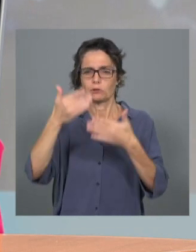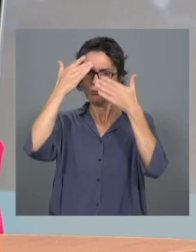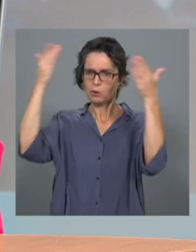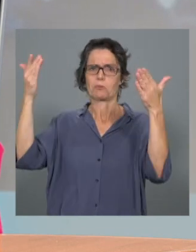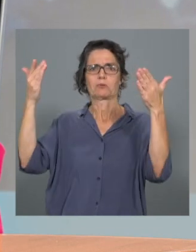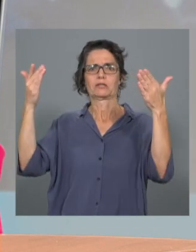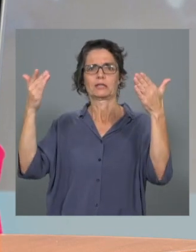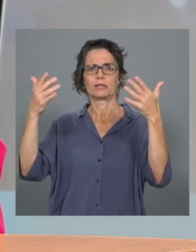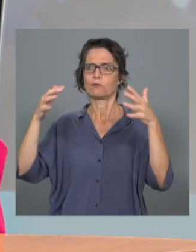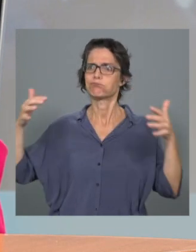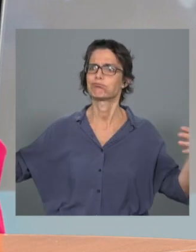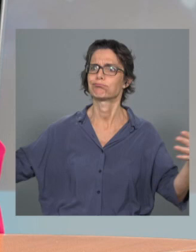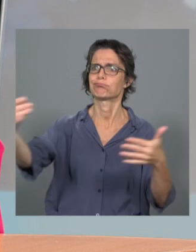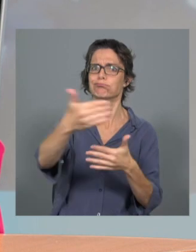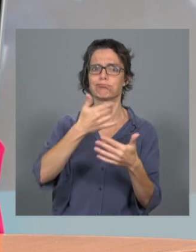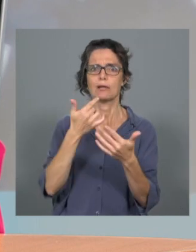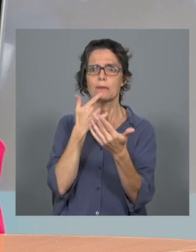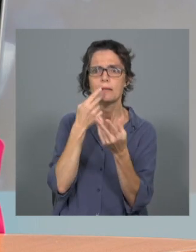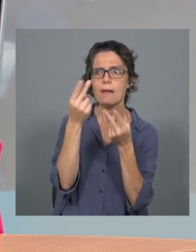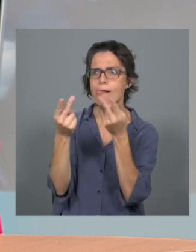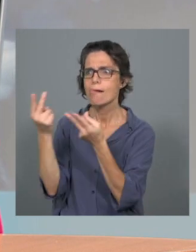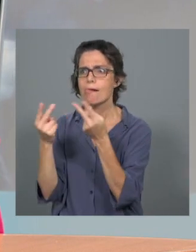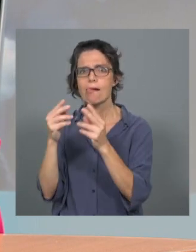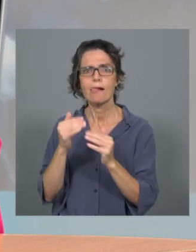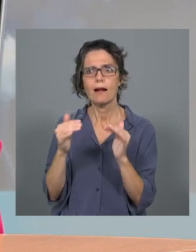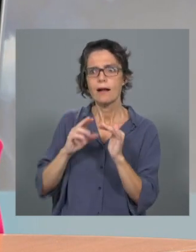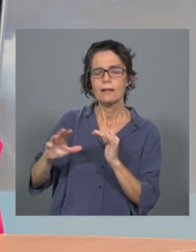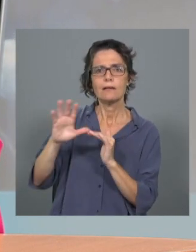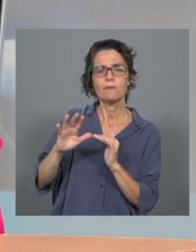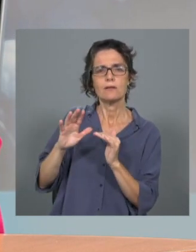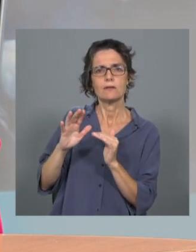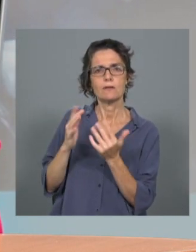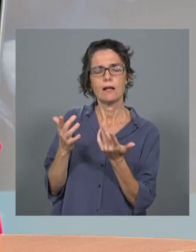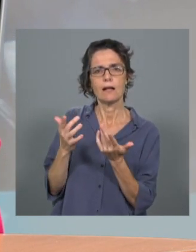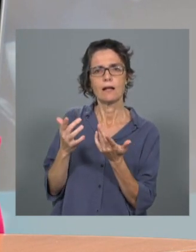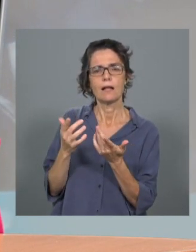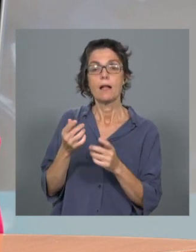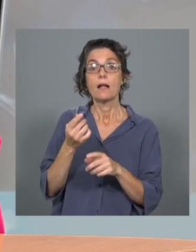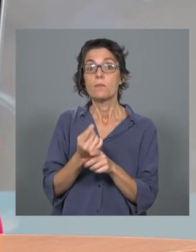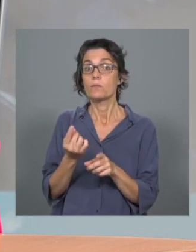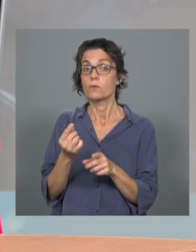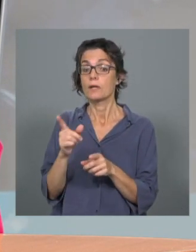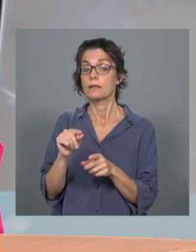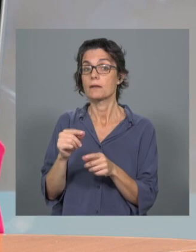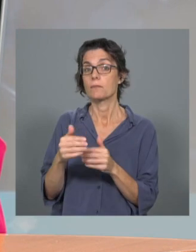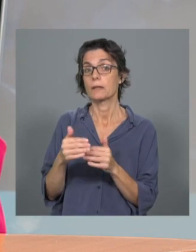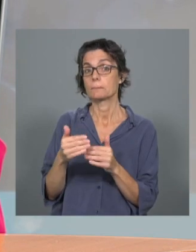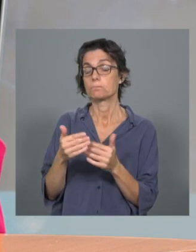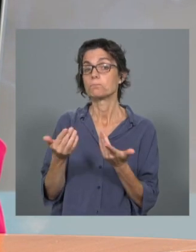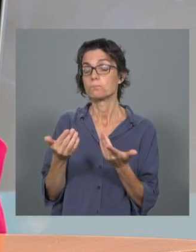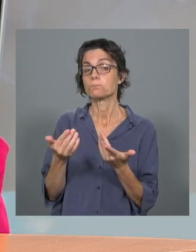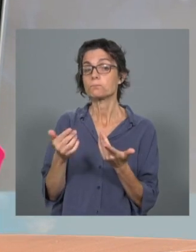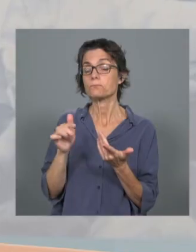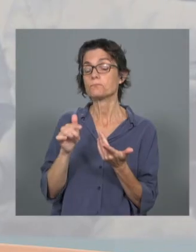e de escrutínio político, porque também é muito mais próximo o escrutínio daqueles